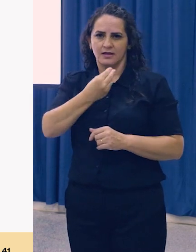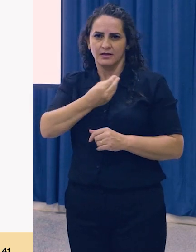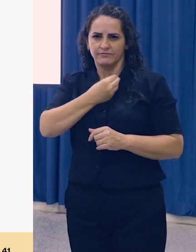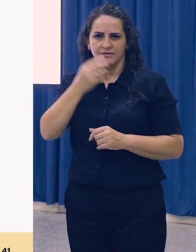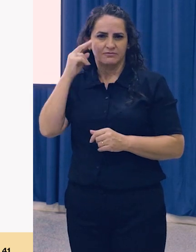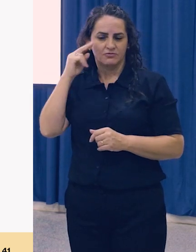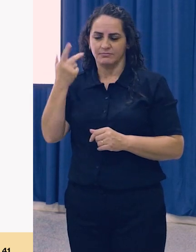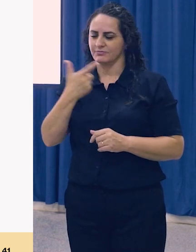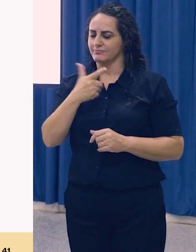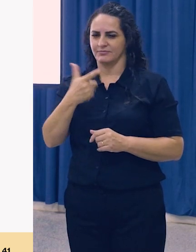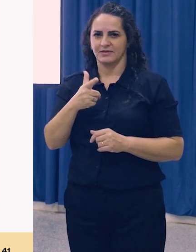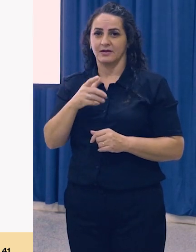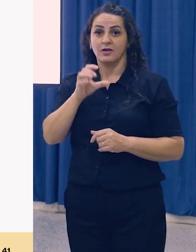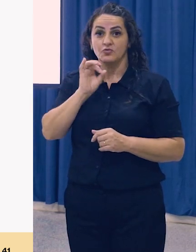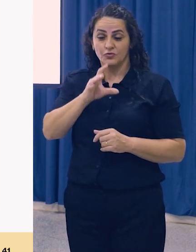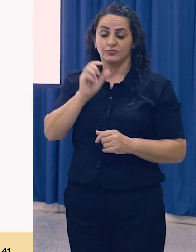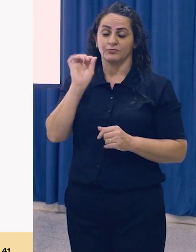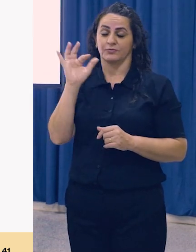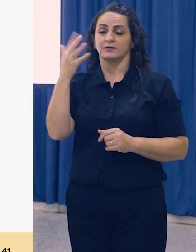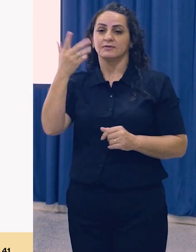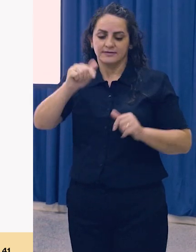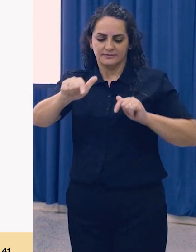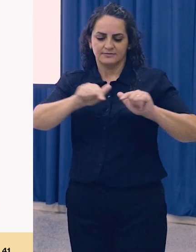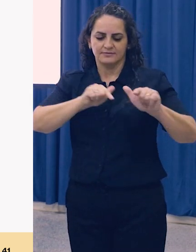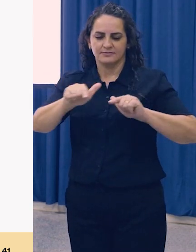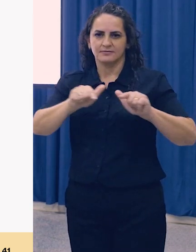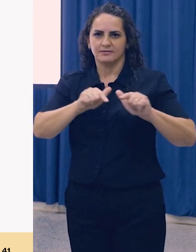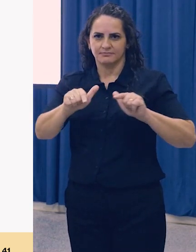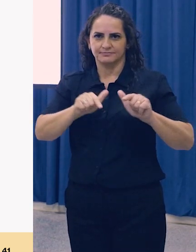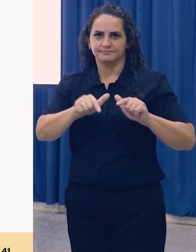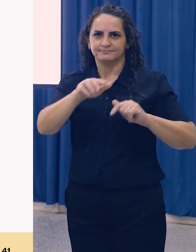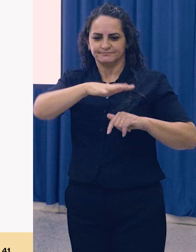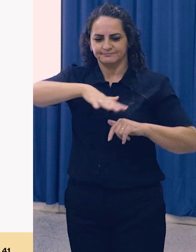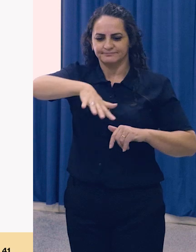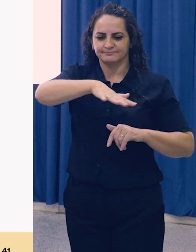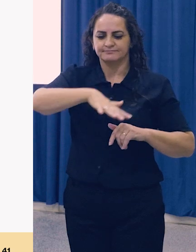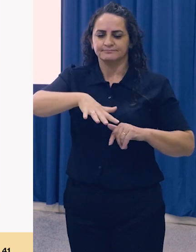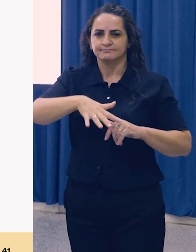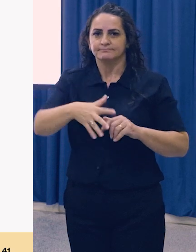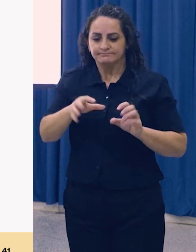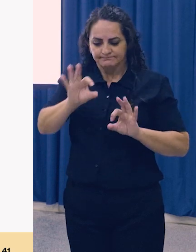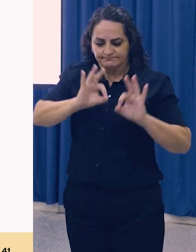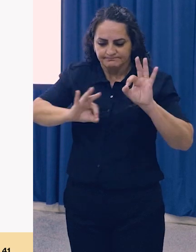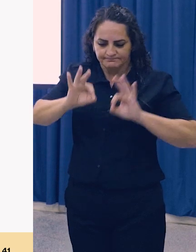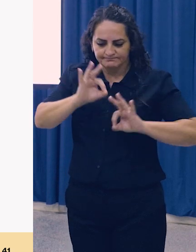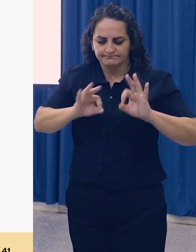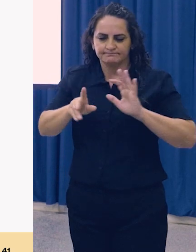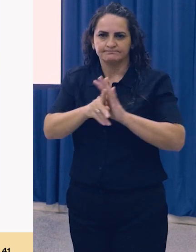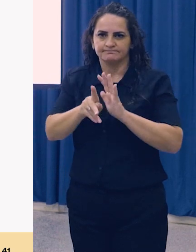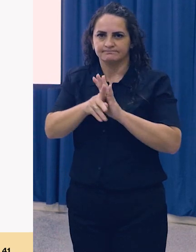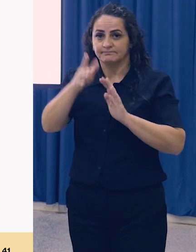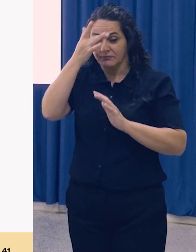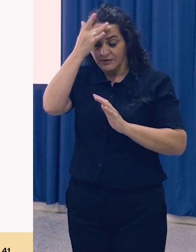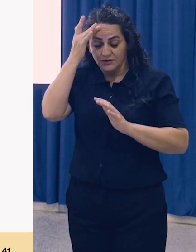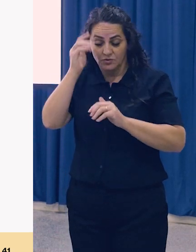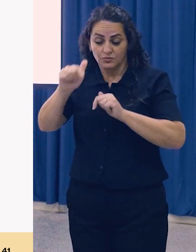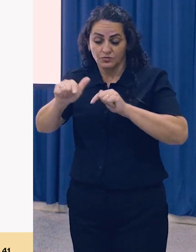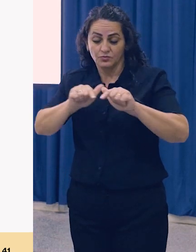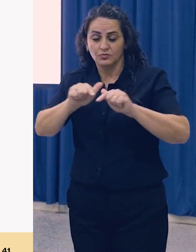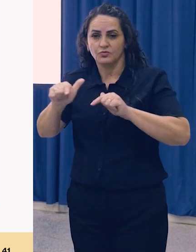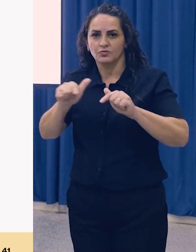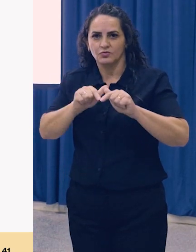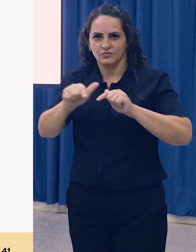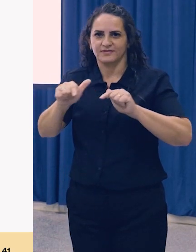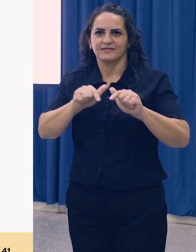trabalho. Então eles montaram essa estrutura com os personagens trabalhando